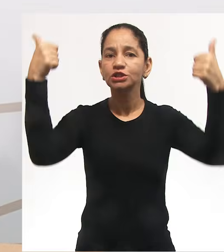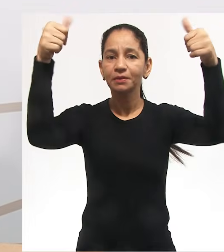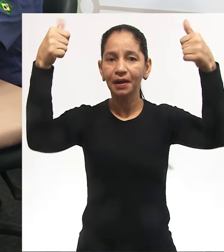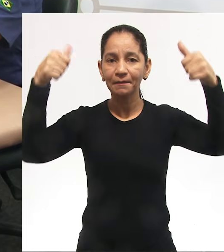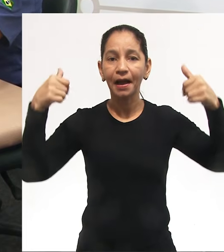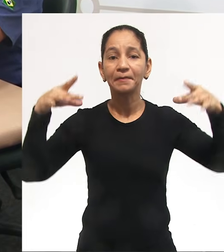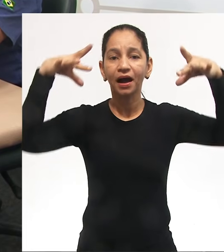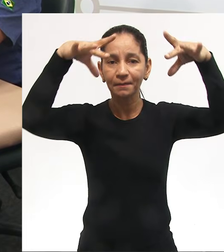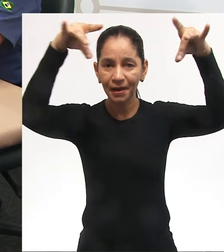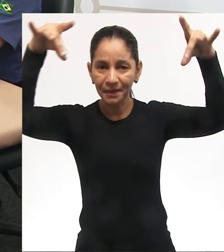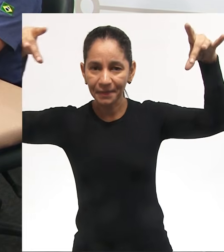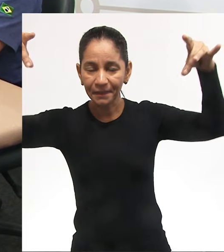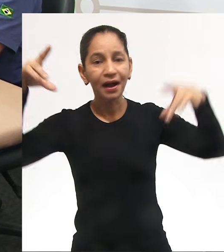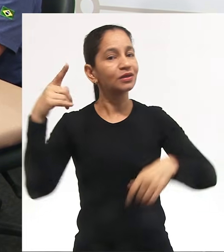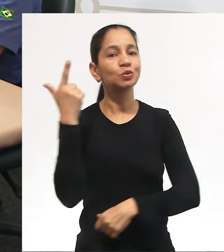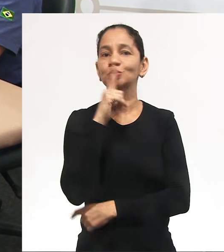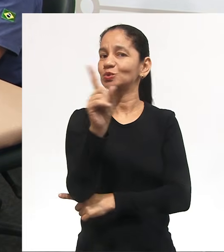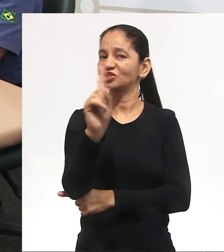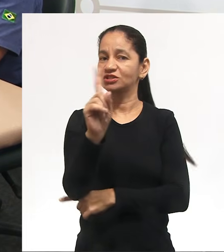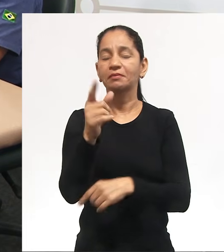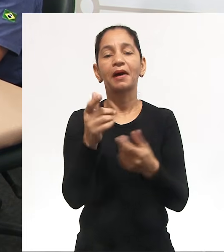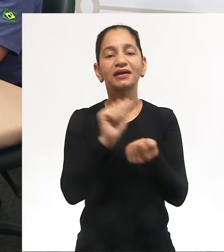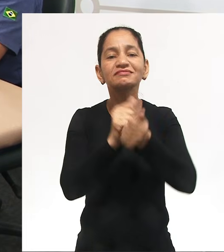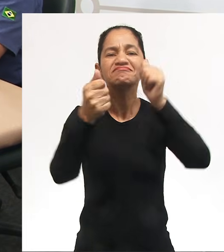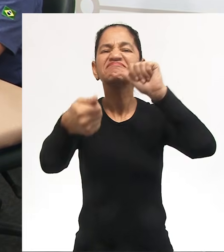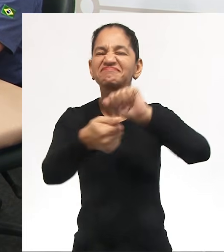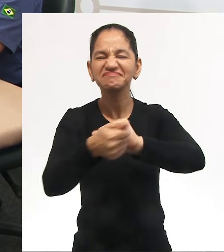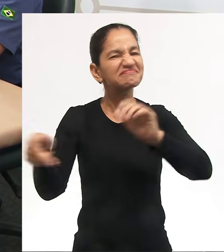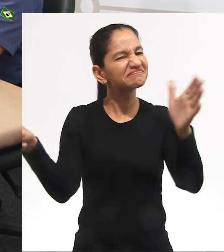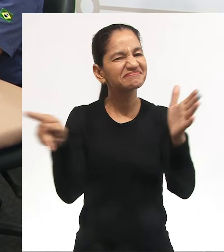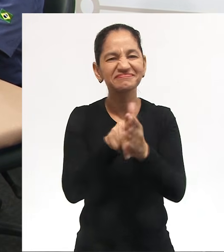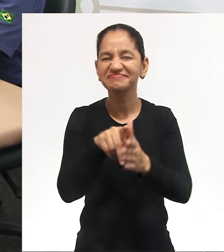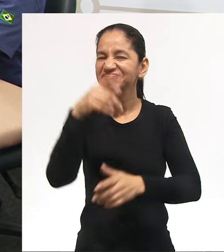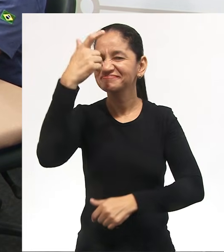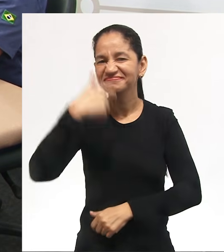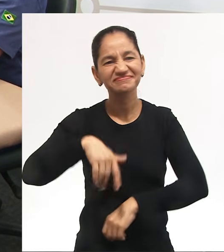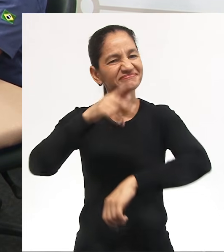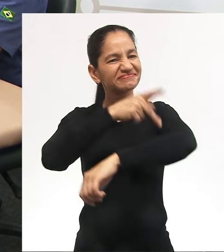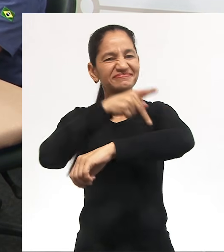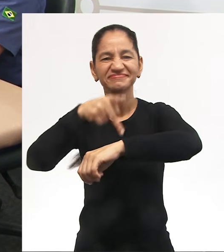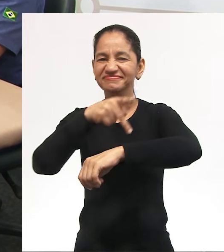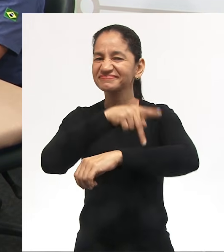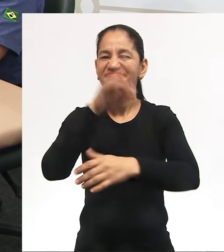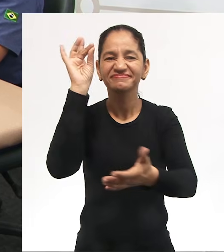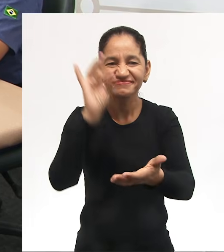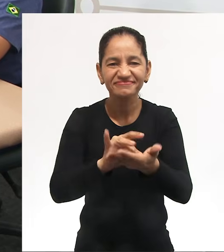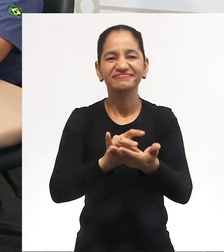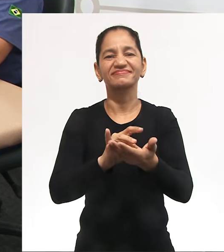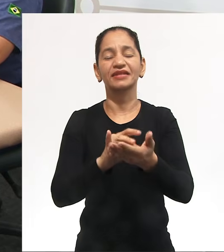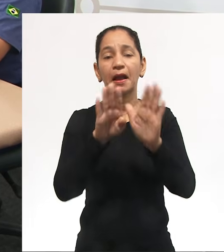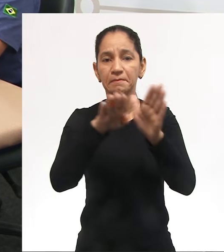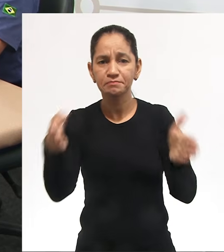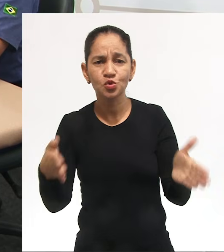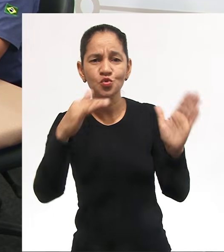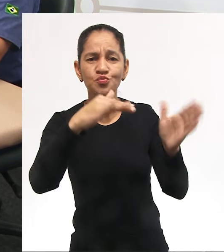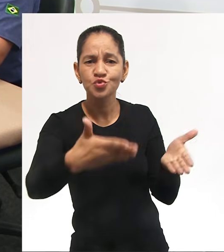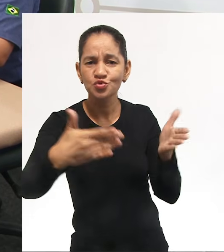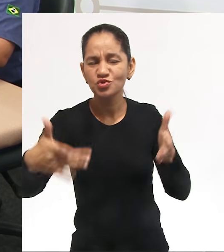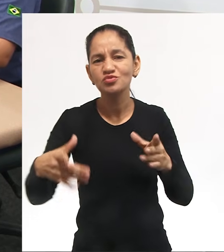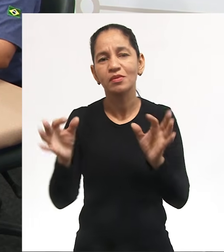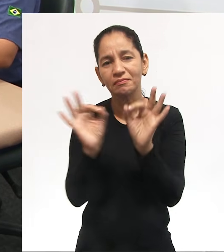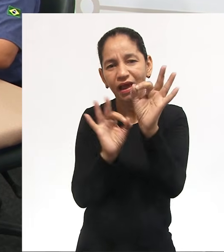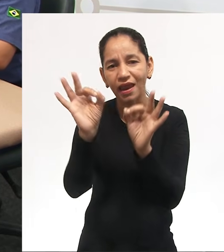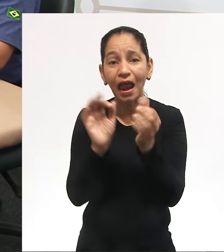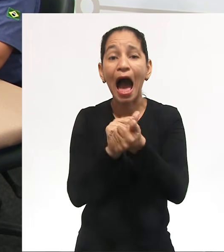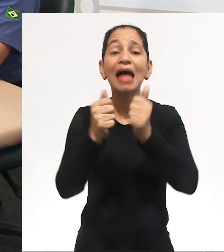cavaletes, todos os cavaletes, então a gente fez uma forma, assim, bem de professora, bem de pedagoga mesmo. Montamos as mesas